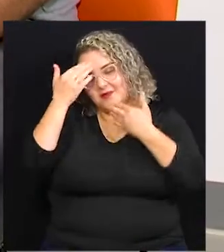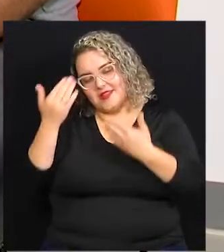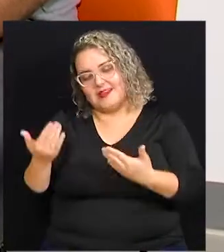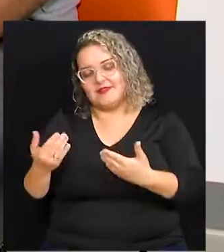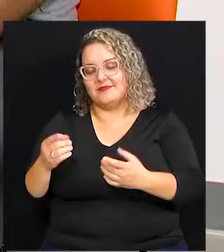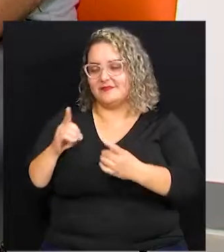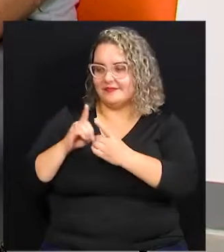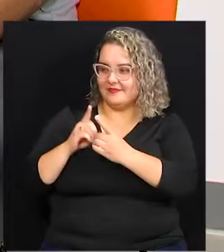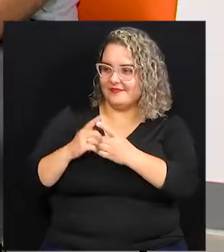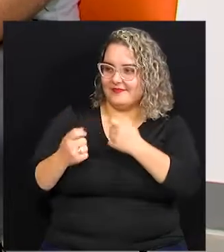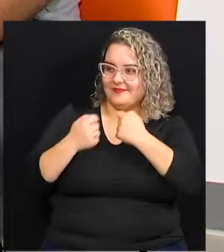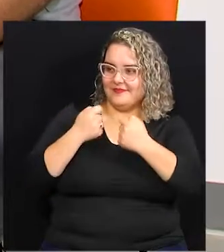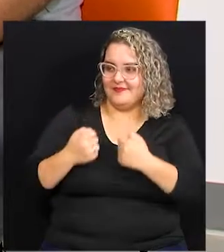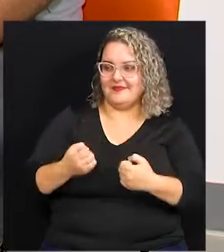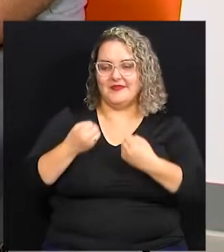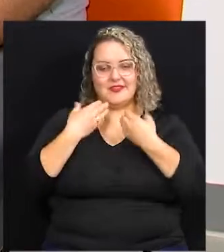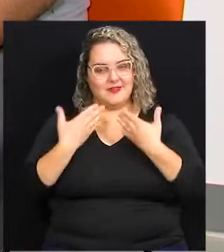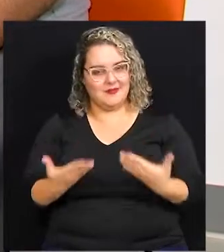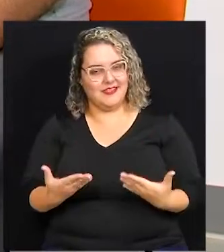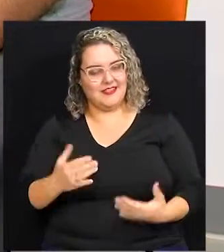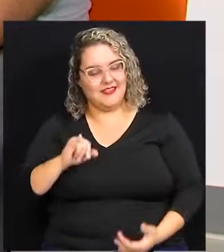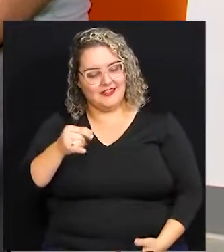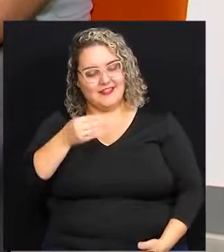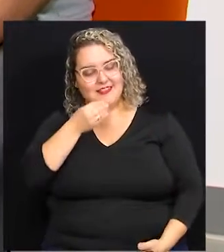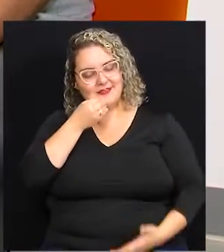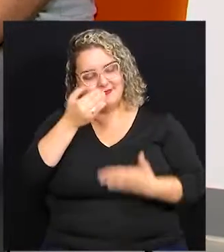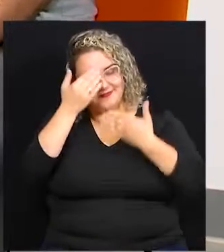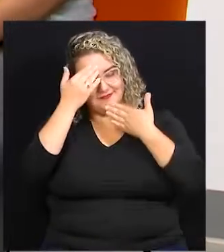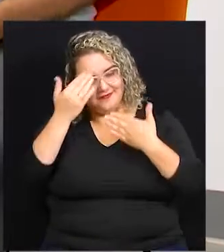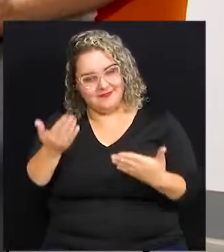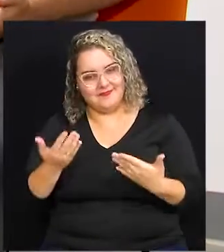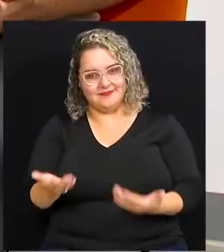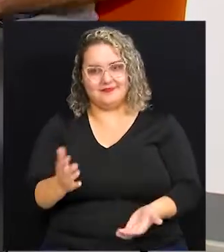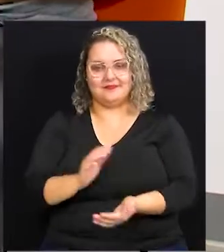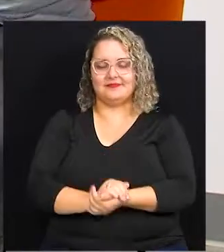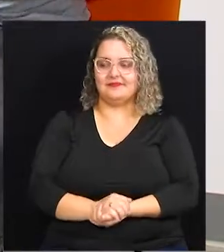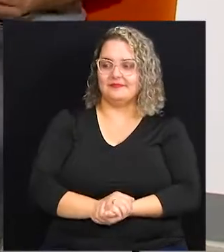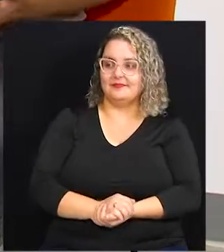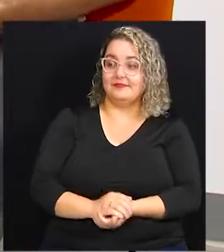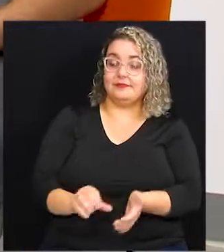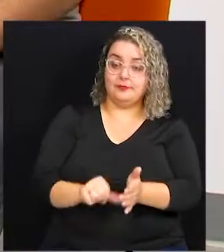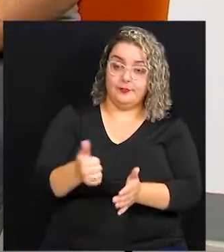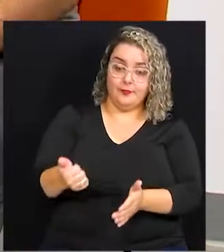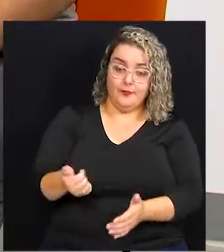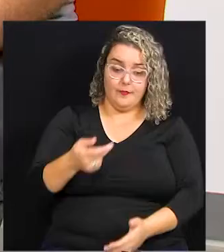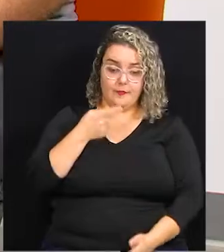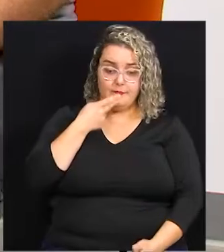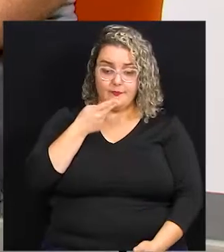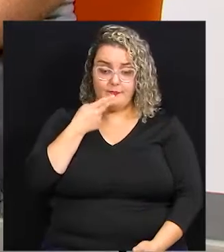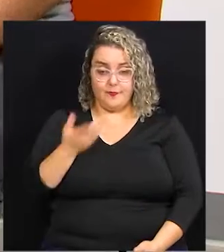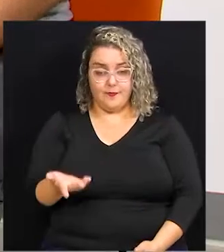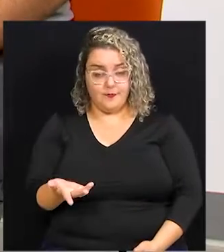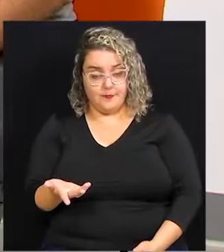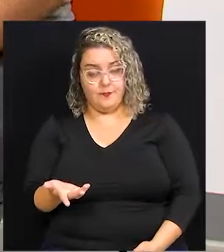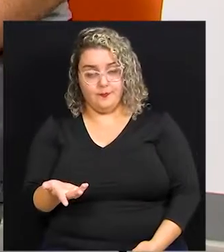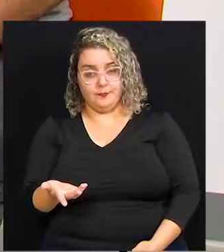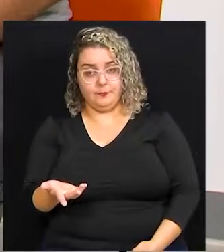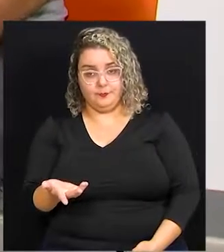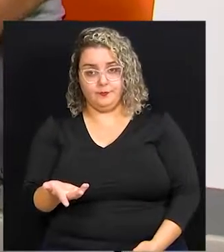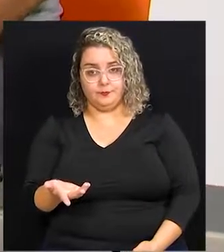nossa reportagem. Tudo bem, eu que agradeço a oportunidade. Bom, primeiramente para a gente falar a respeito aqui, não